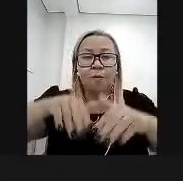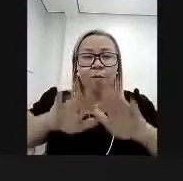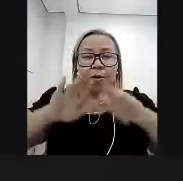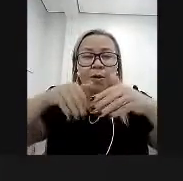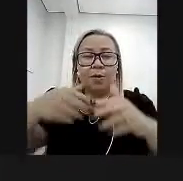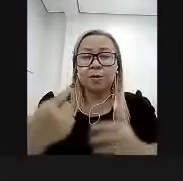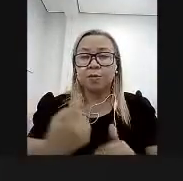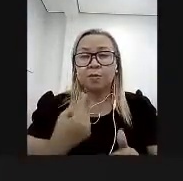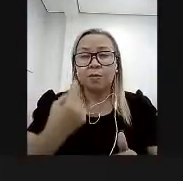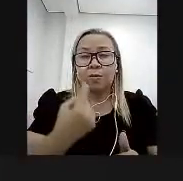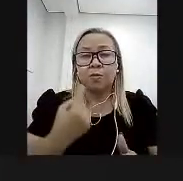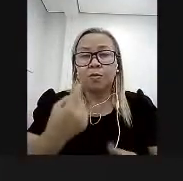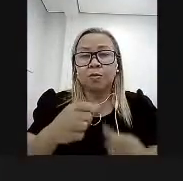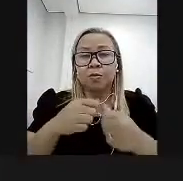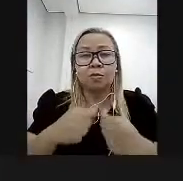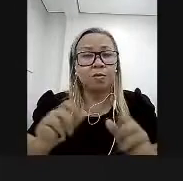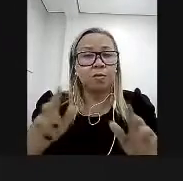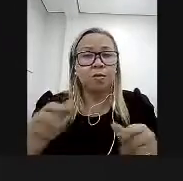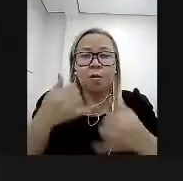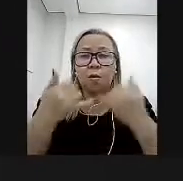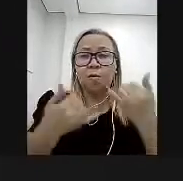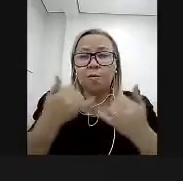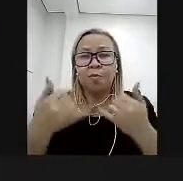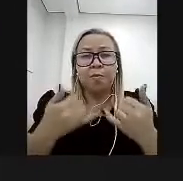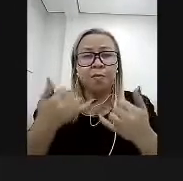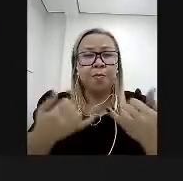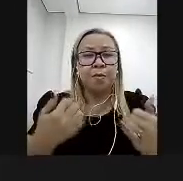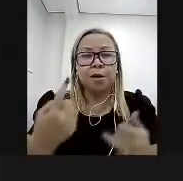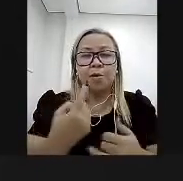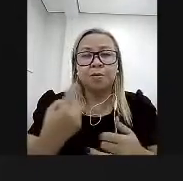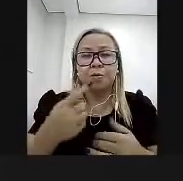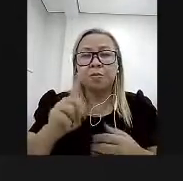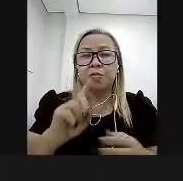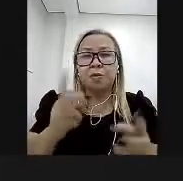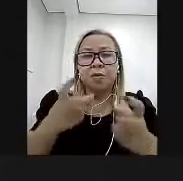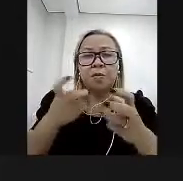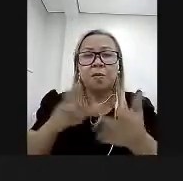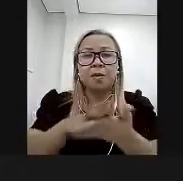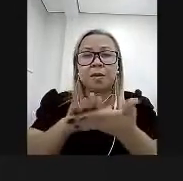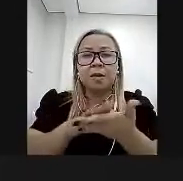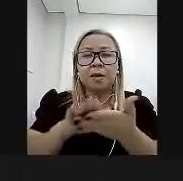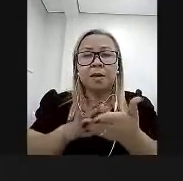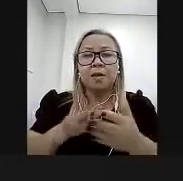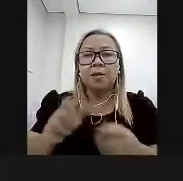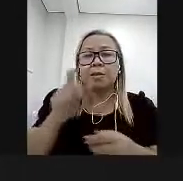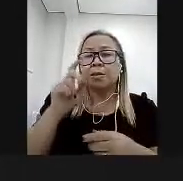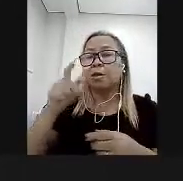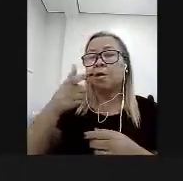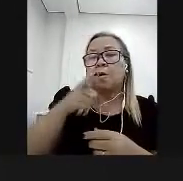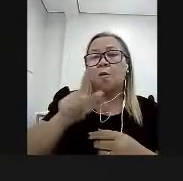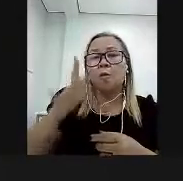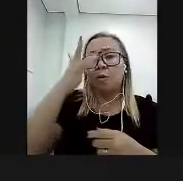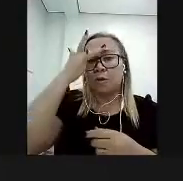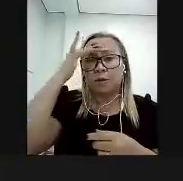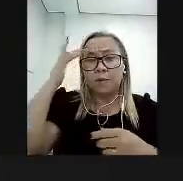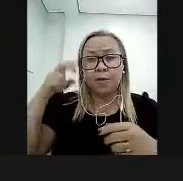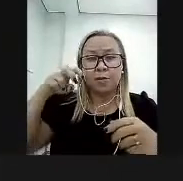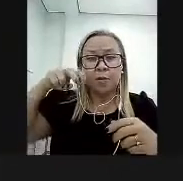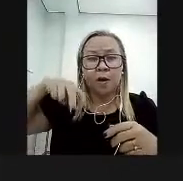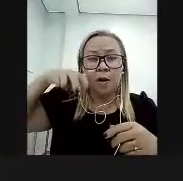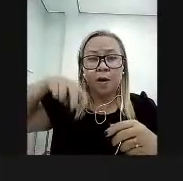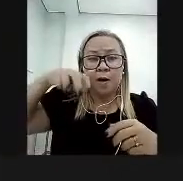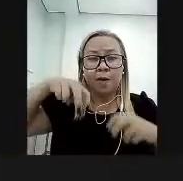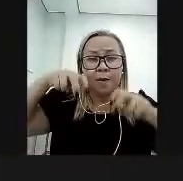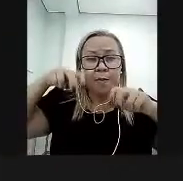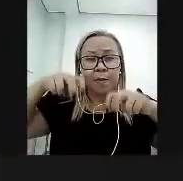sozinho, eu estou jogando sozinho ali, eu não percebo nenhuma outra presença. À medida que alguém pisa em qualquer outro ponto dessa obra, eu sinto